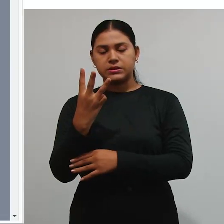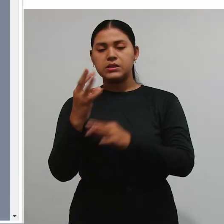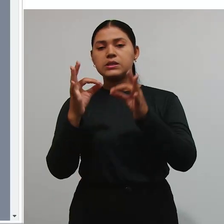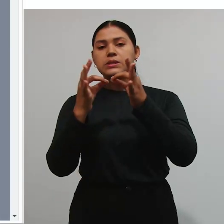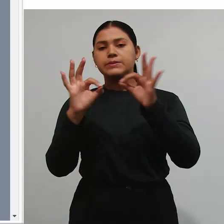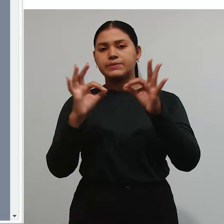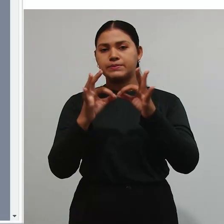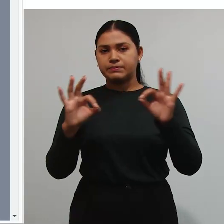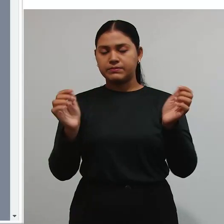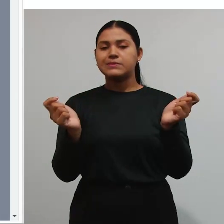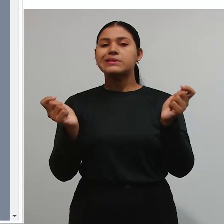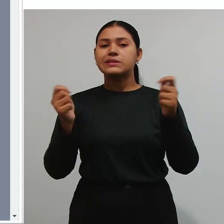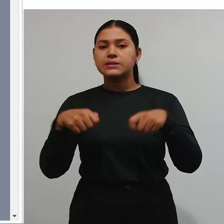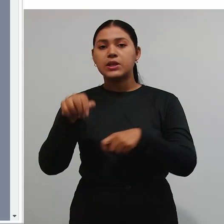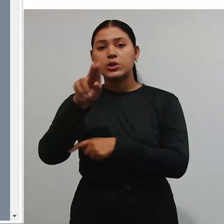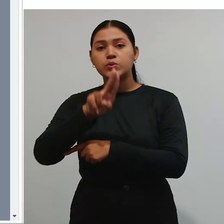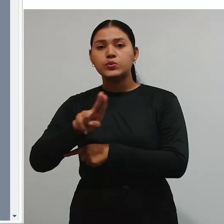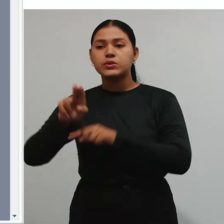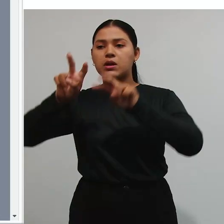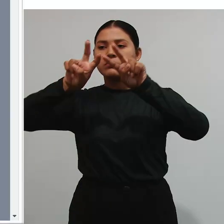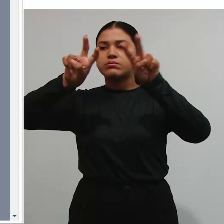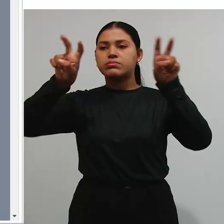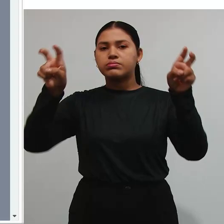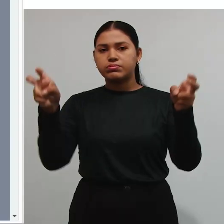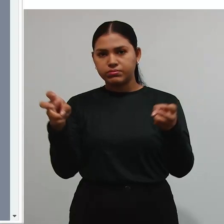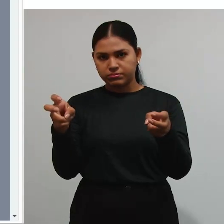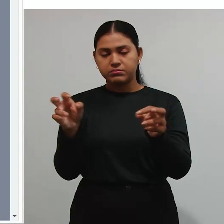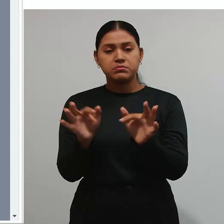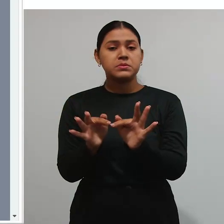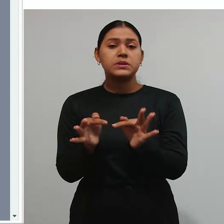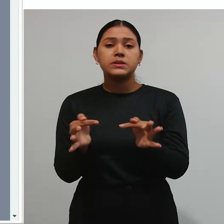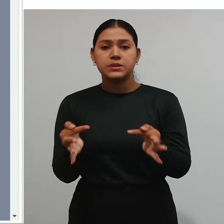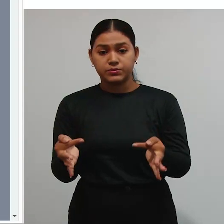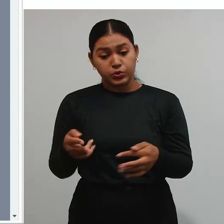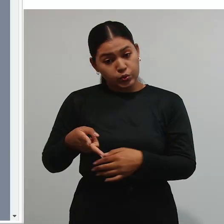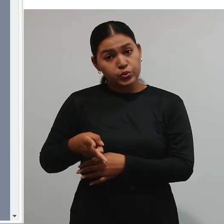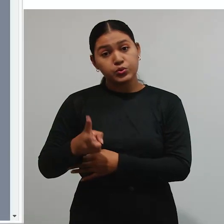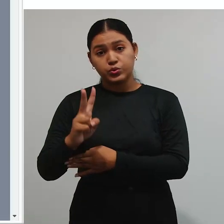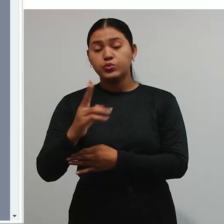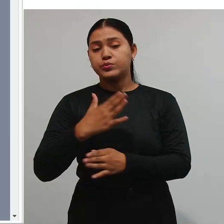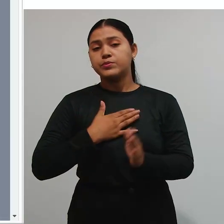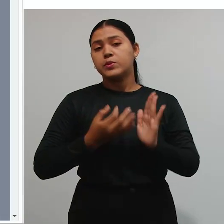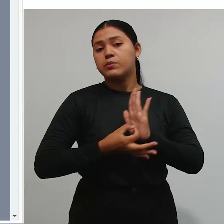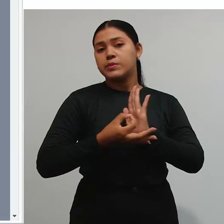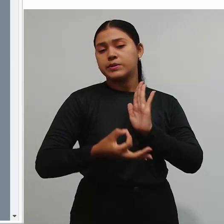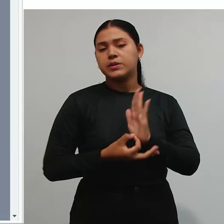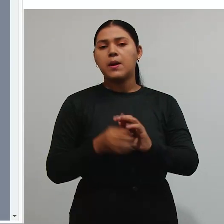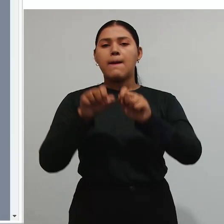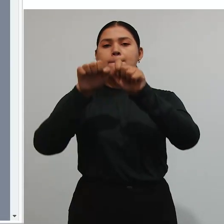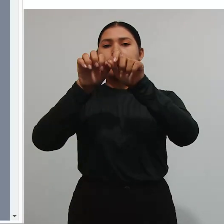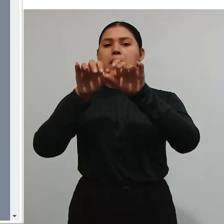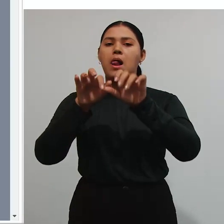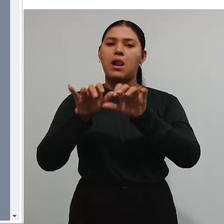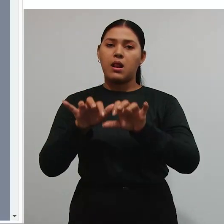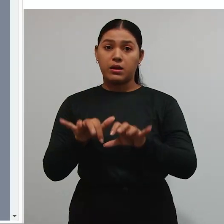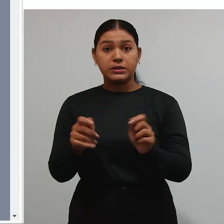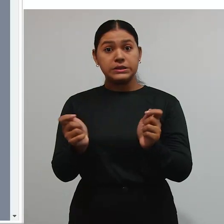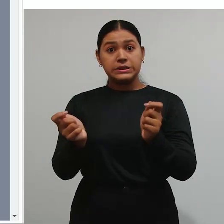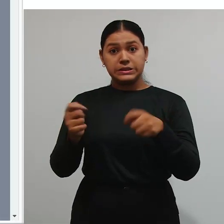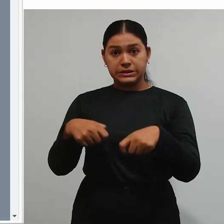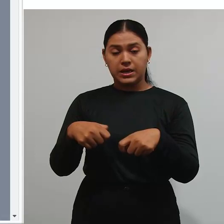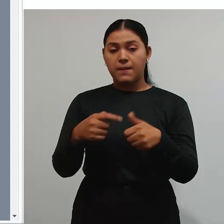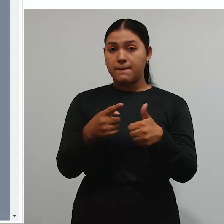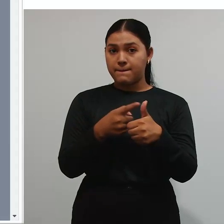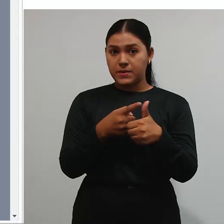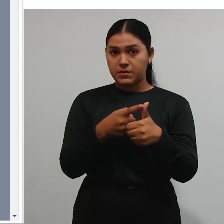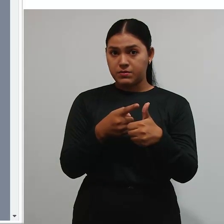entre aspas. E continua a minha reflexão, tá? Então, eu posso fazer conversando com o autor, então o autor tá